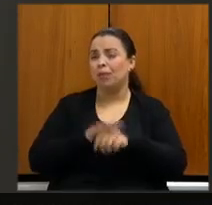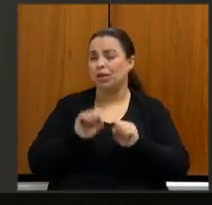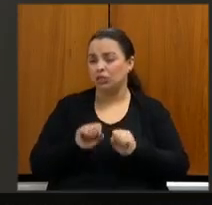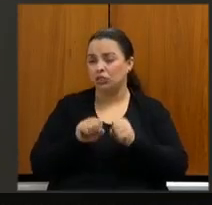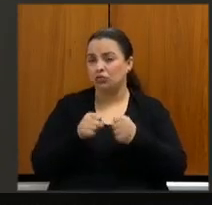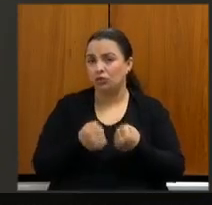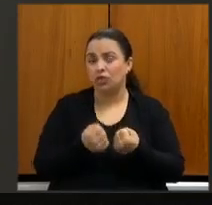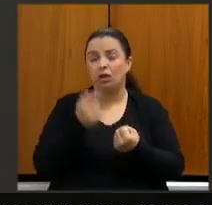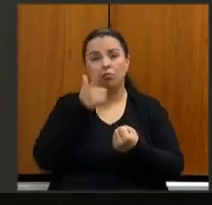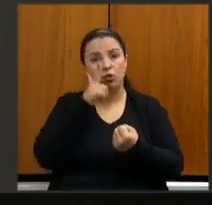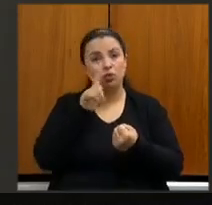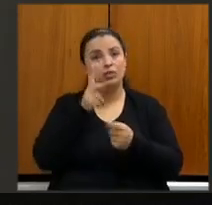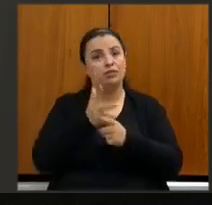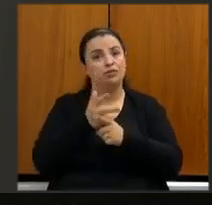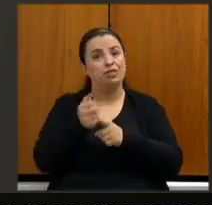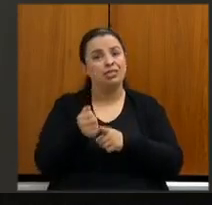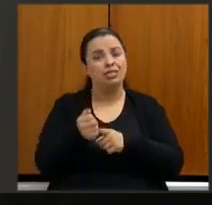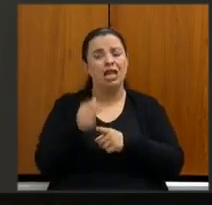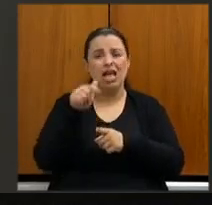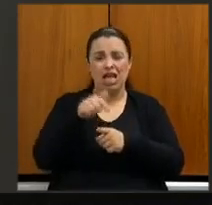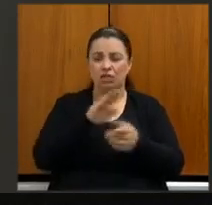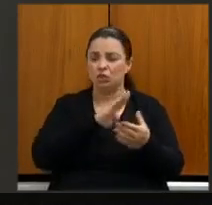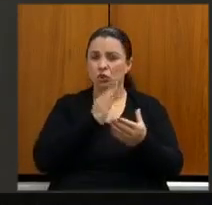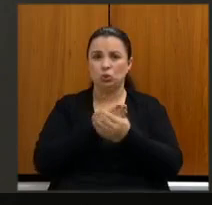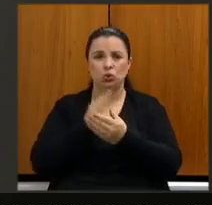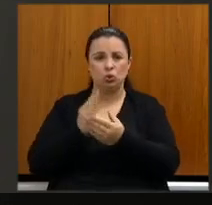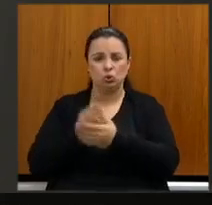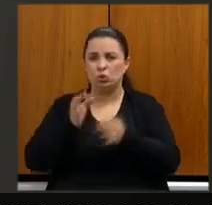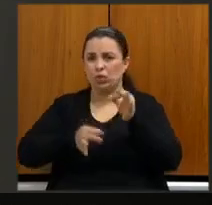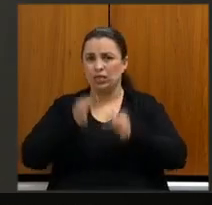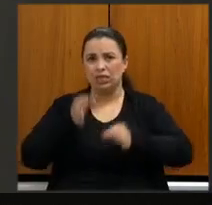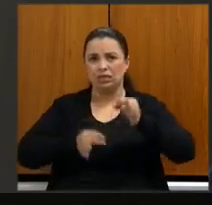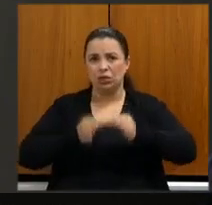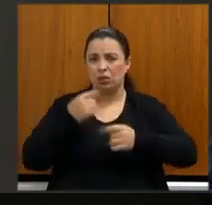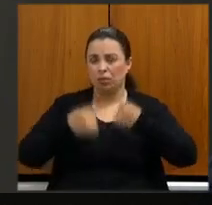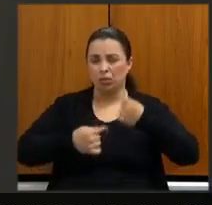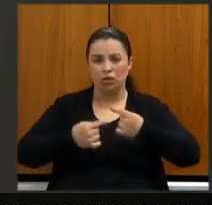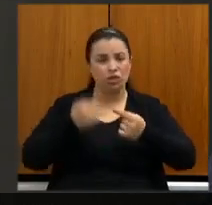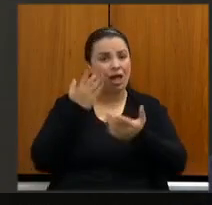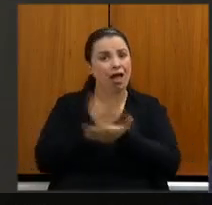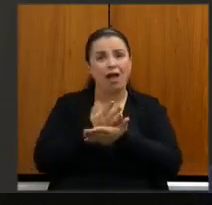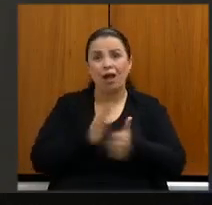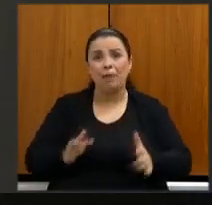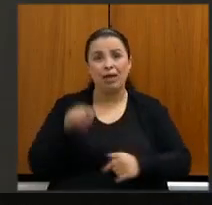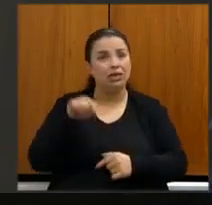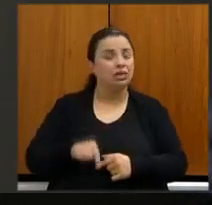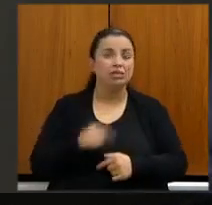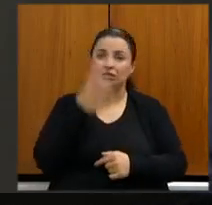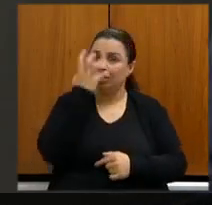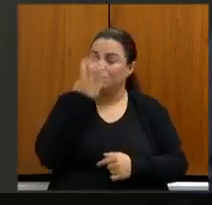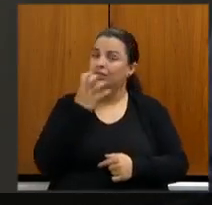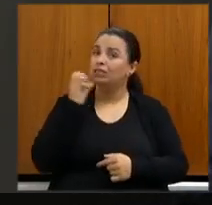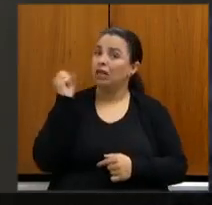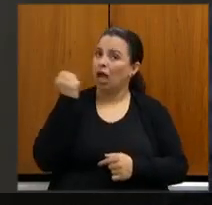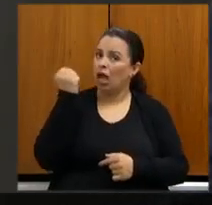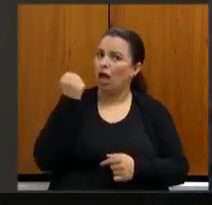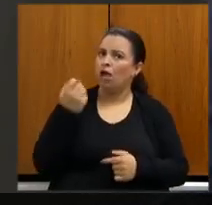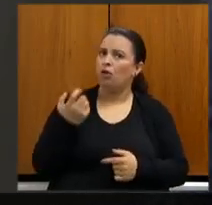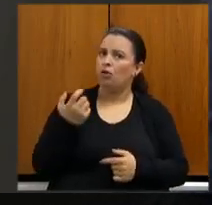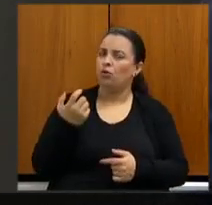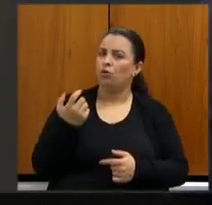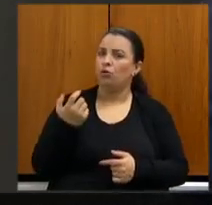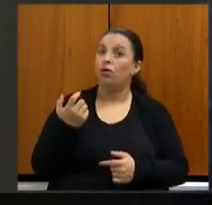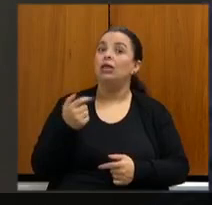sair dessa judicialização da política aqui no estado de Minas Gerais isso é gravíssimo e isso compromete